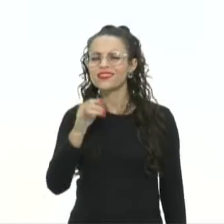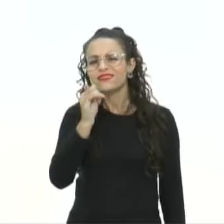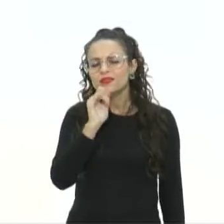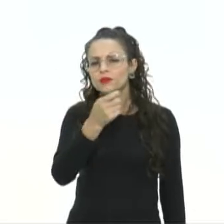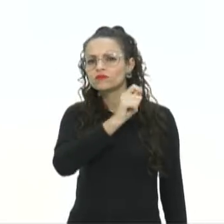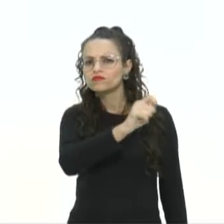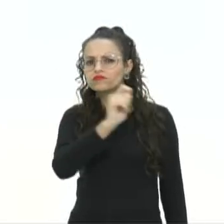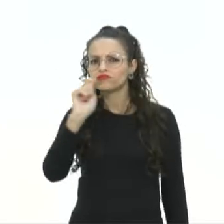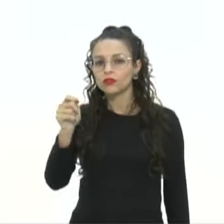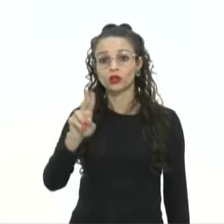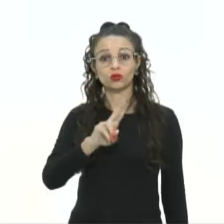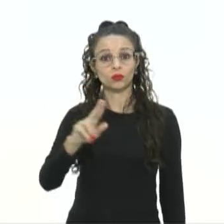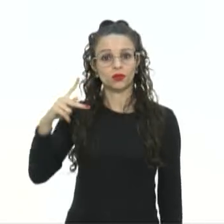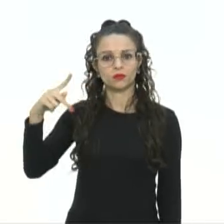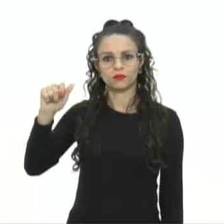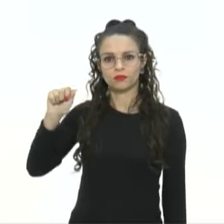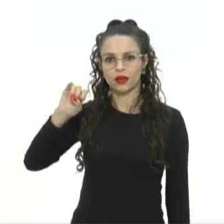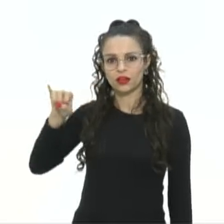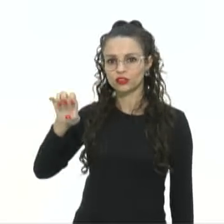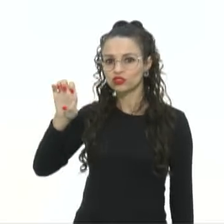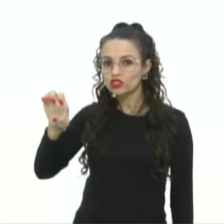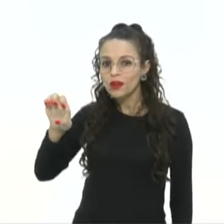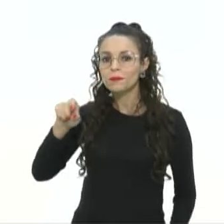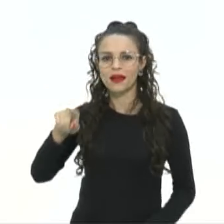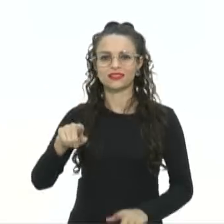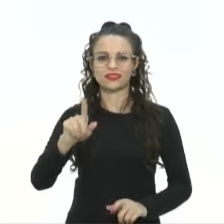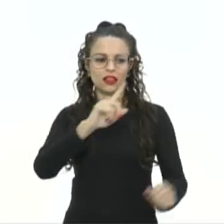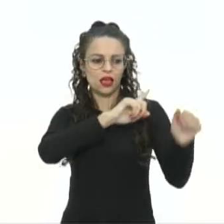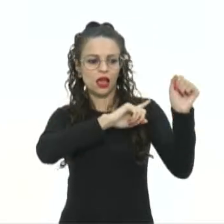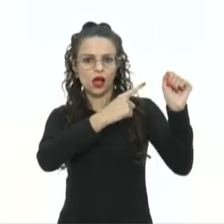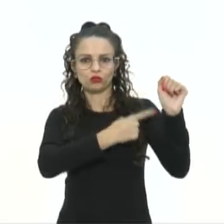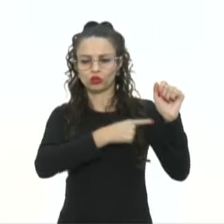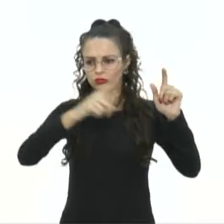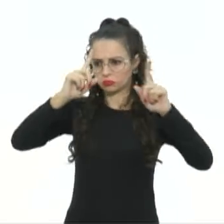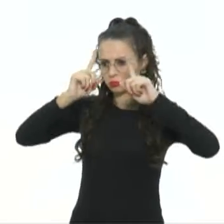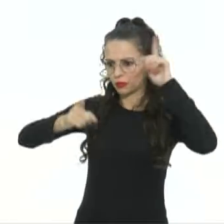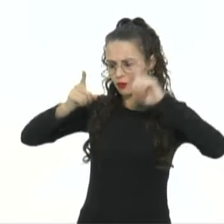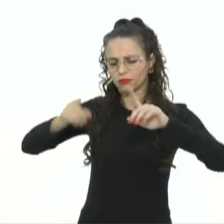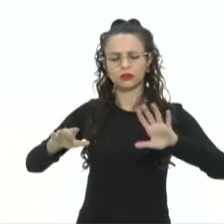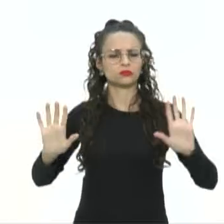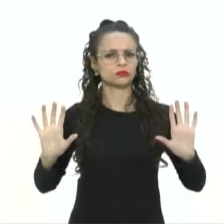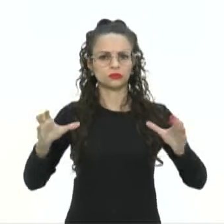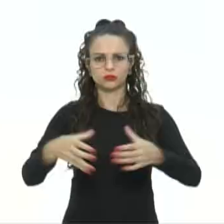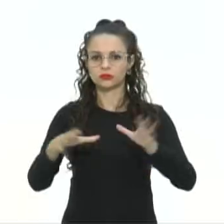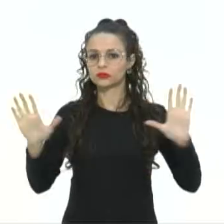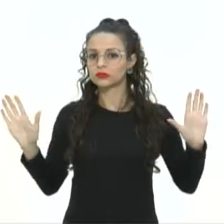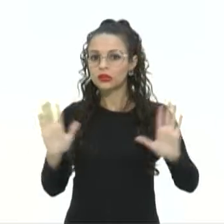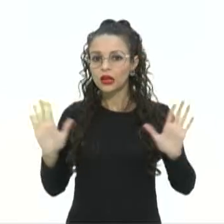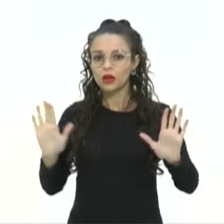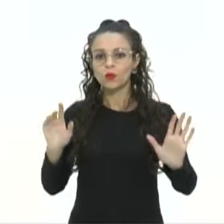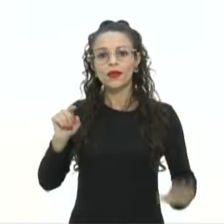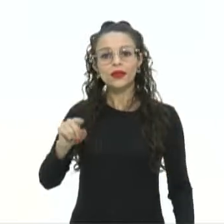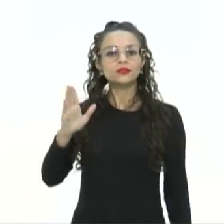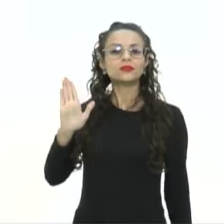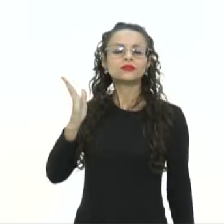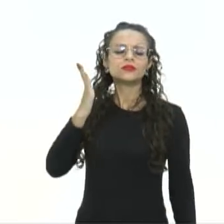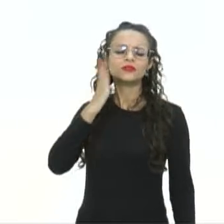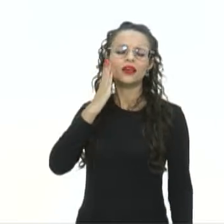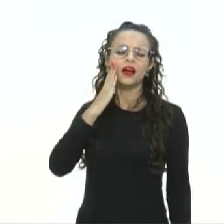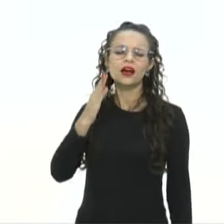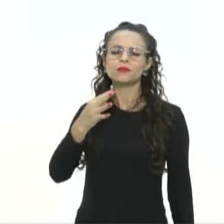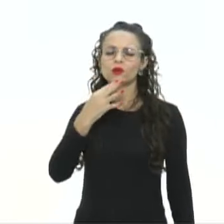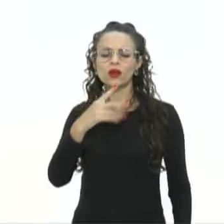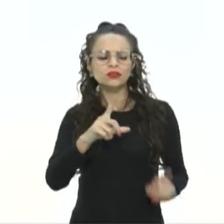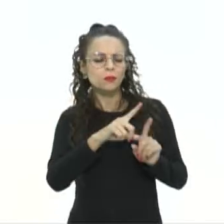o chamado pajé, mas que não possui autoridade sobre os membros do clã. Ele é um sábio conhecedor de plantas